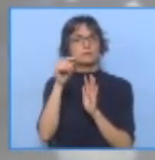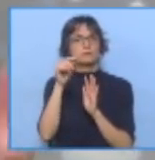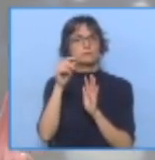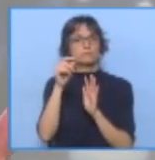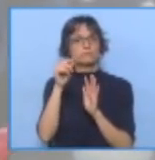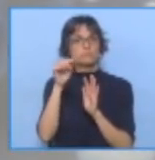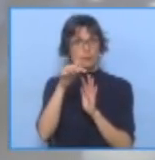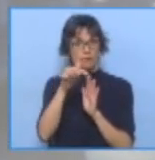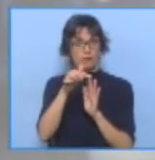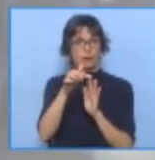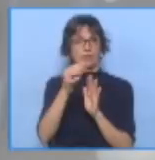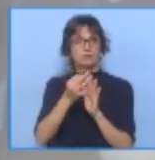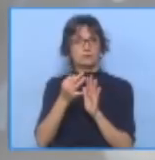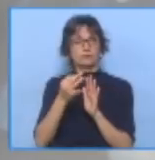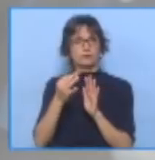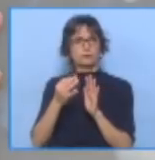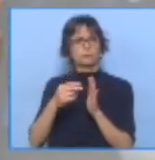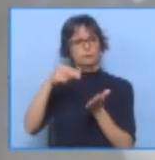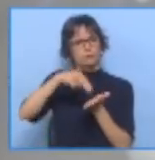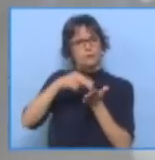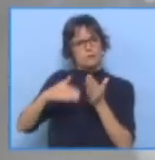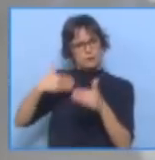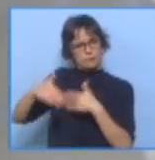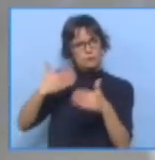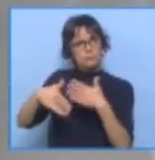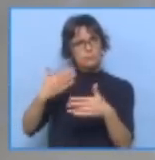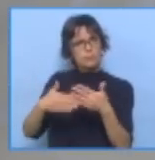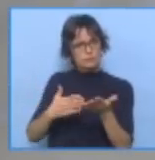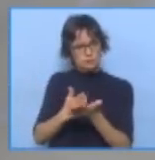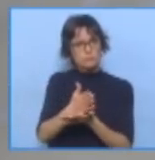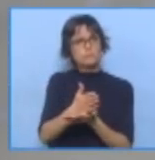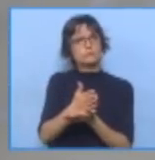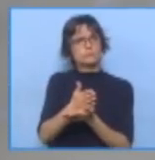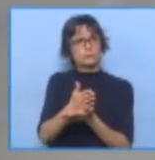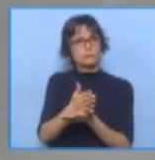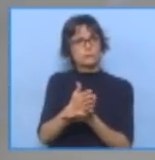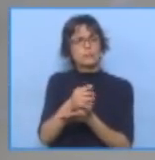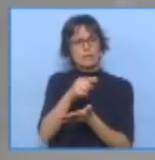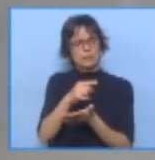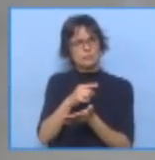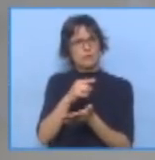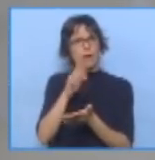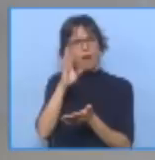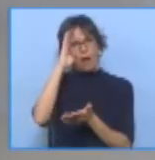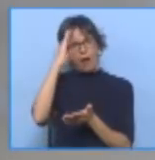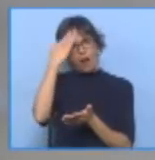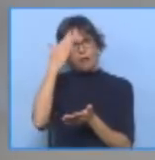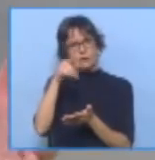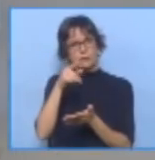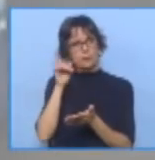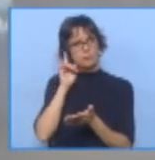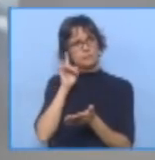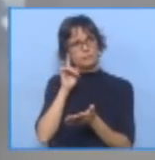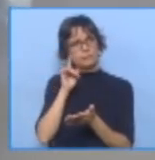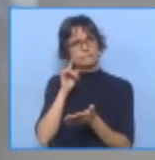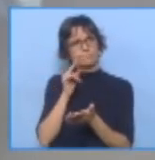facto, uma presença ao longo dos tempos que é necessário solidificar cada vez mais. Os números vão dizendo que diminuem os cristãos na Terra Santa, em toda